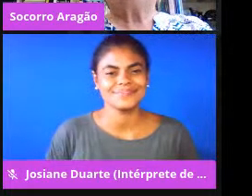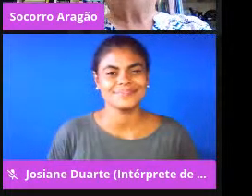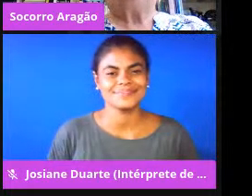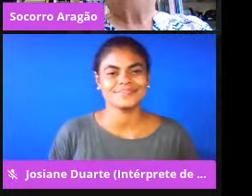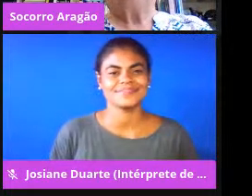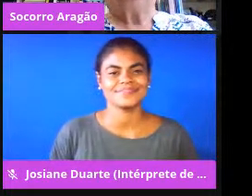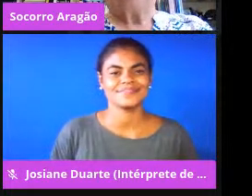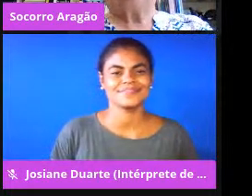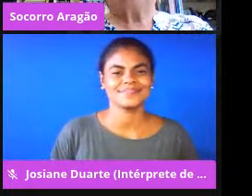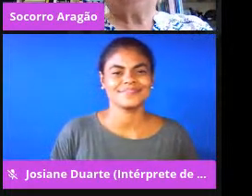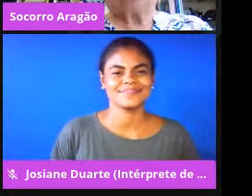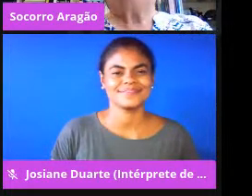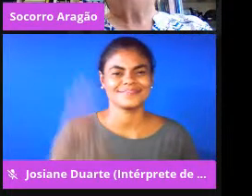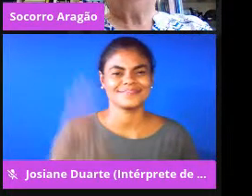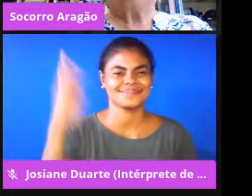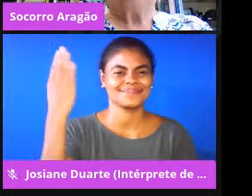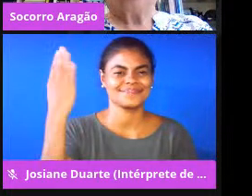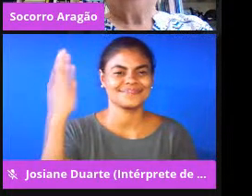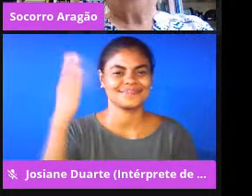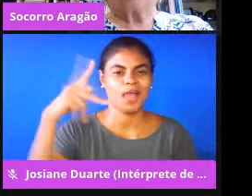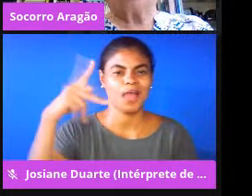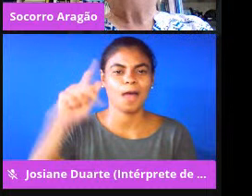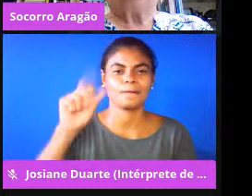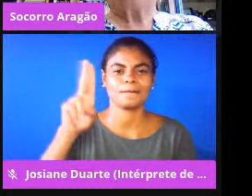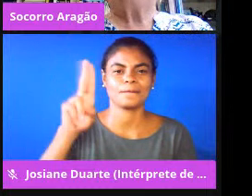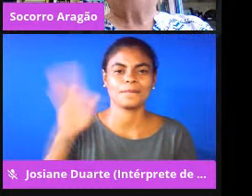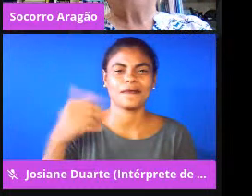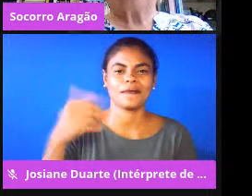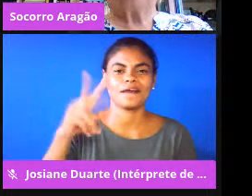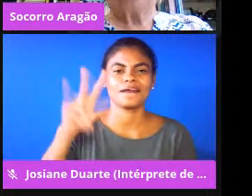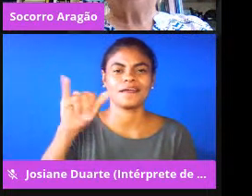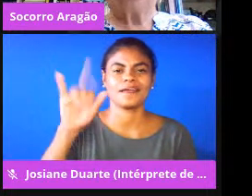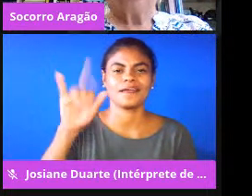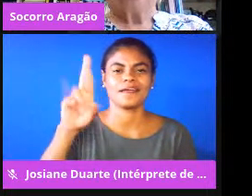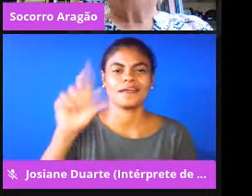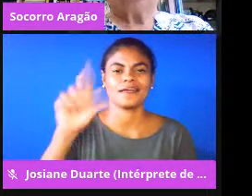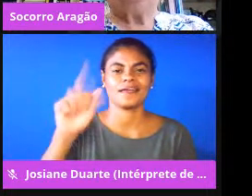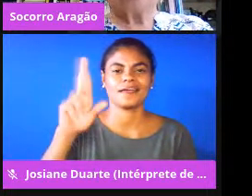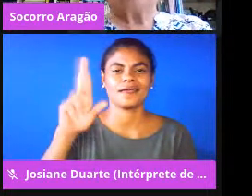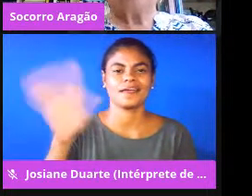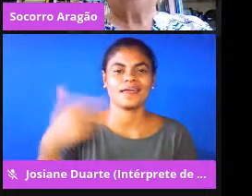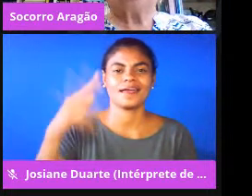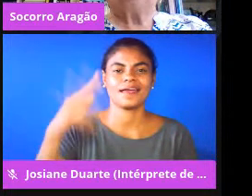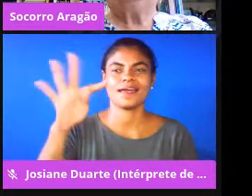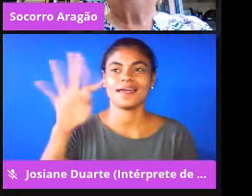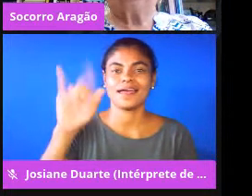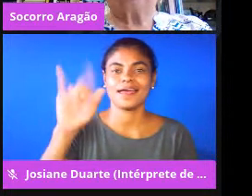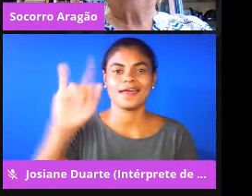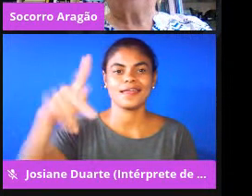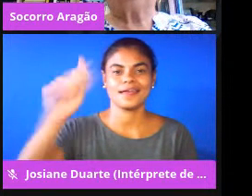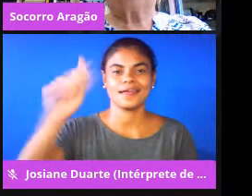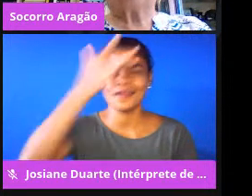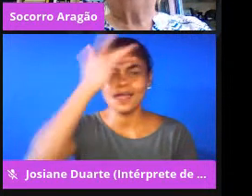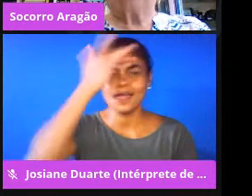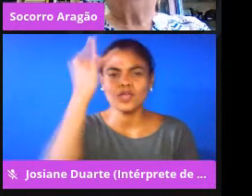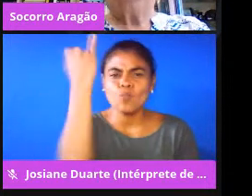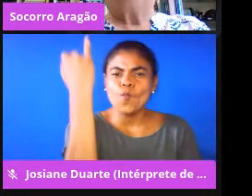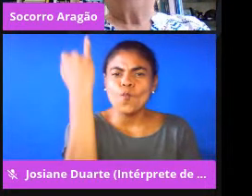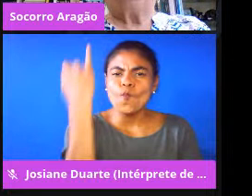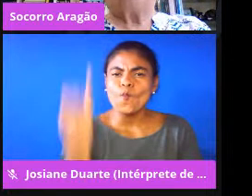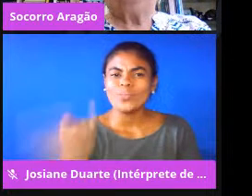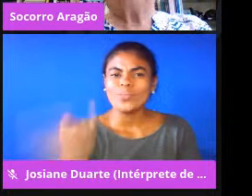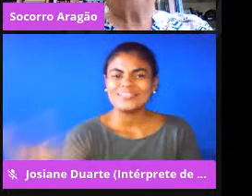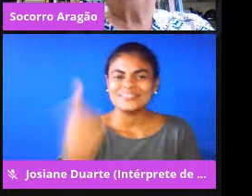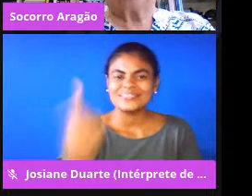Pau de virar tripa. Pessoa alta e magra. Logo quem fala esse pau de virar tripa. Serrani afirma que Leonardo Mota inclui a expressão como